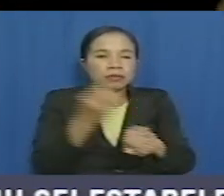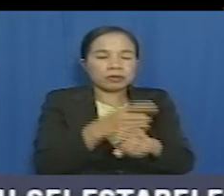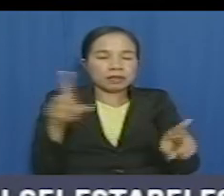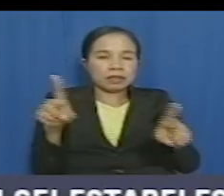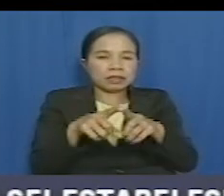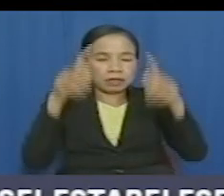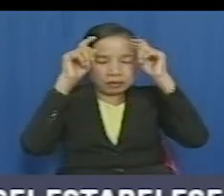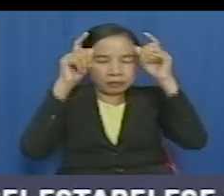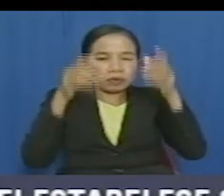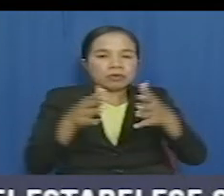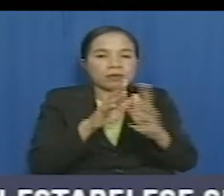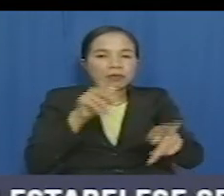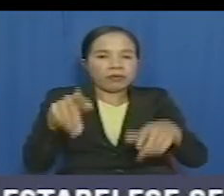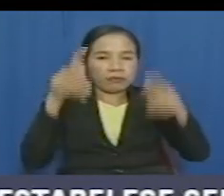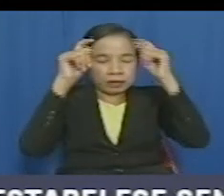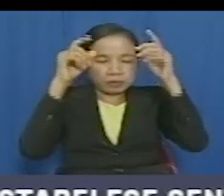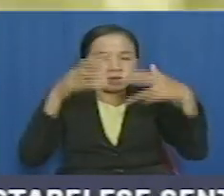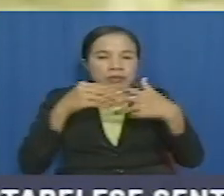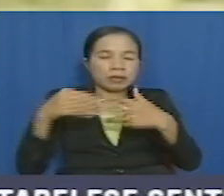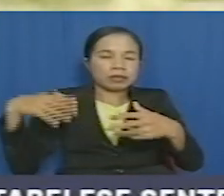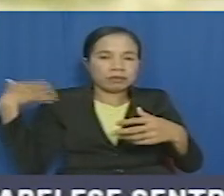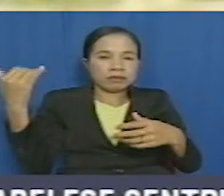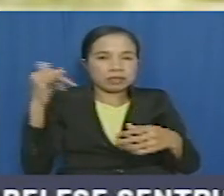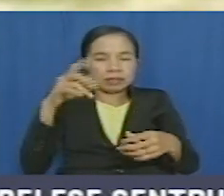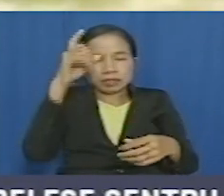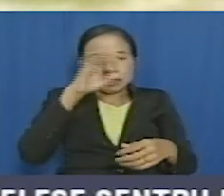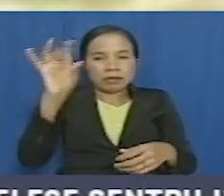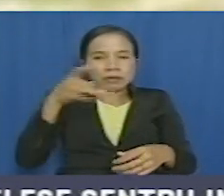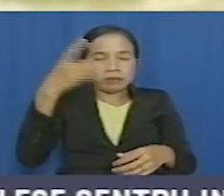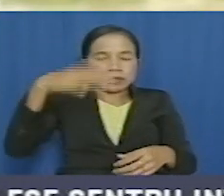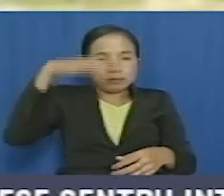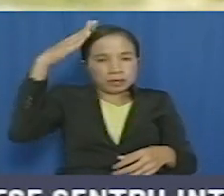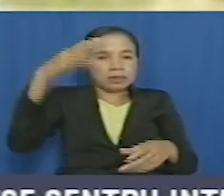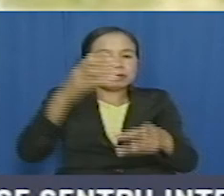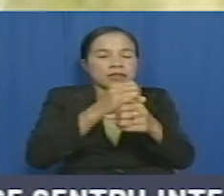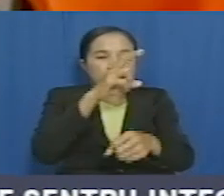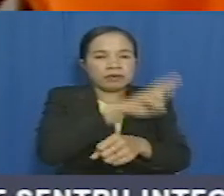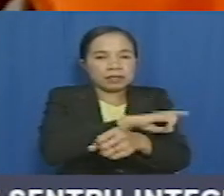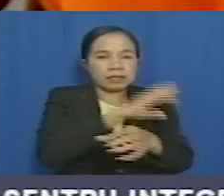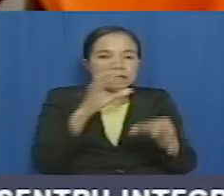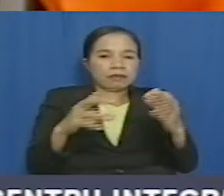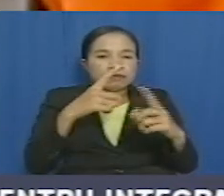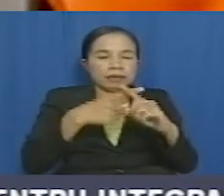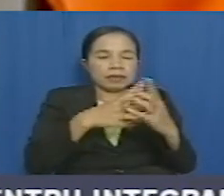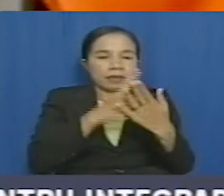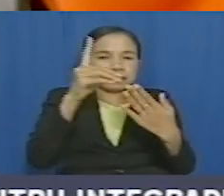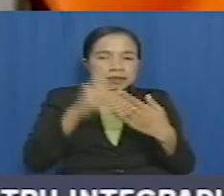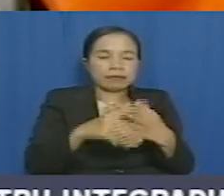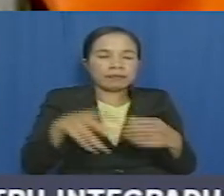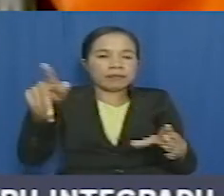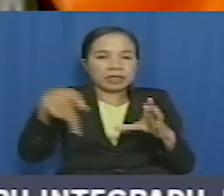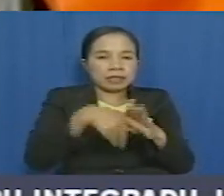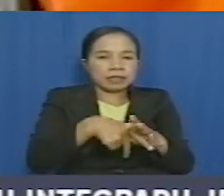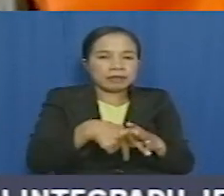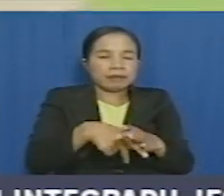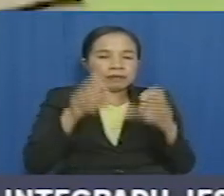povo Timor-Leste liu para jovem cira, com a ideia de ter nascido risco ao baletem. A tu simo vacina ou não é, tu fura em dezembro, taça participação